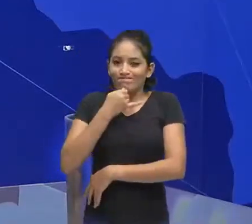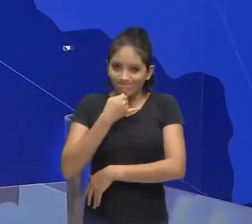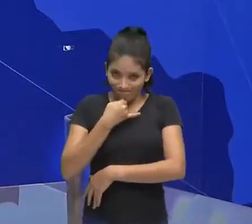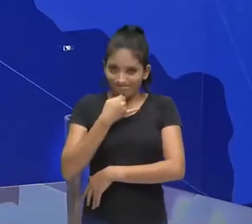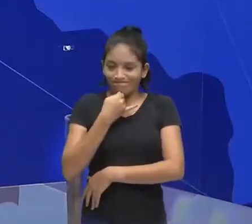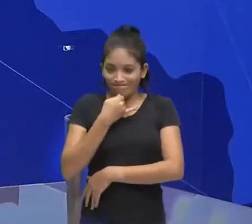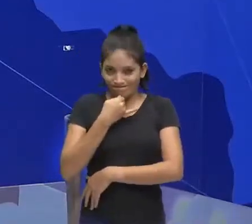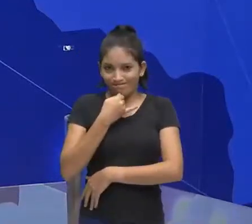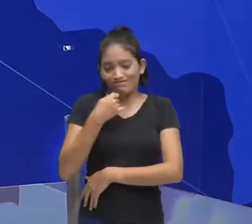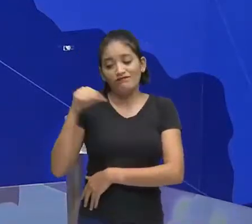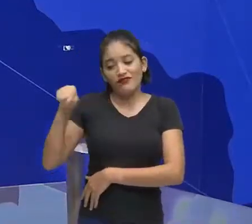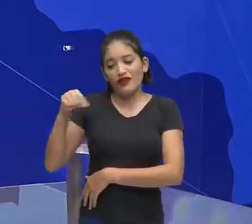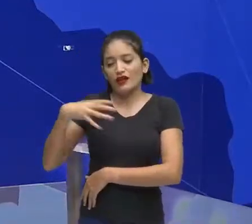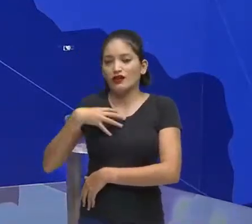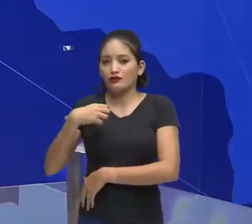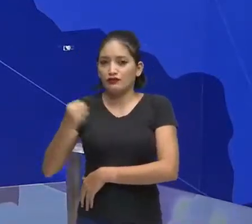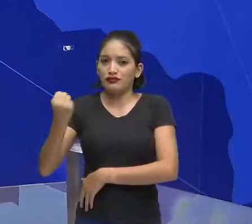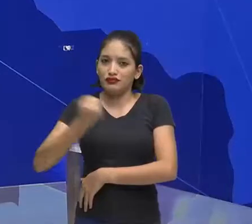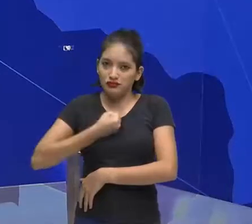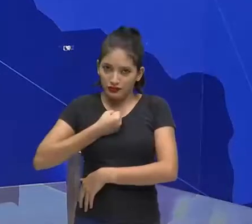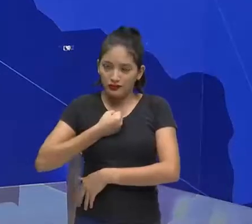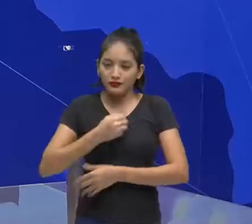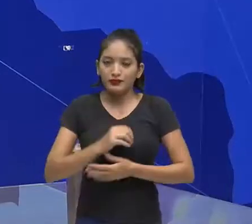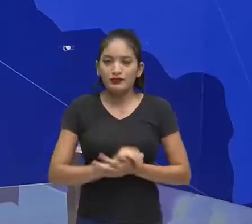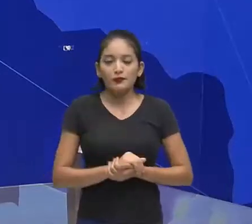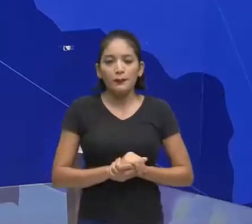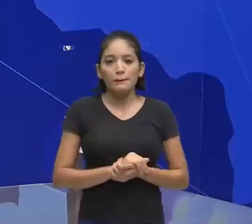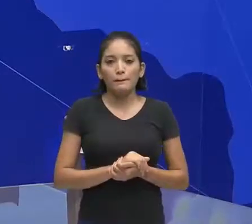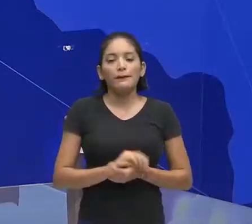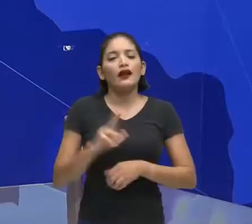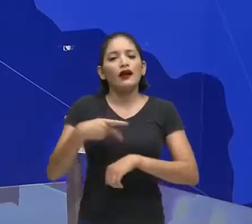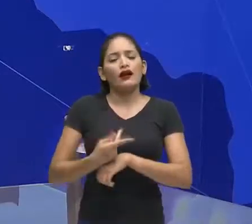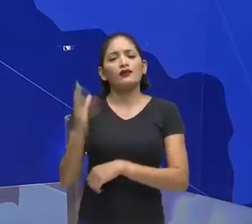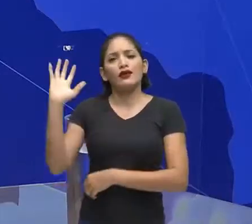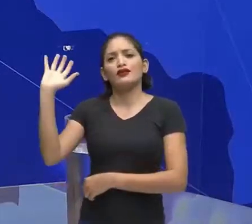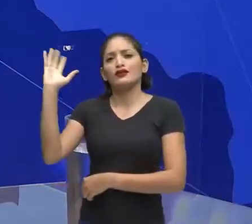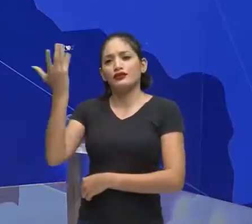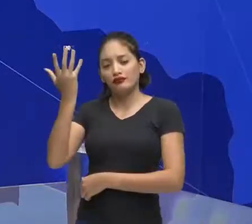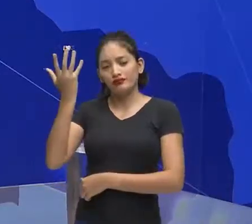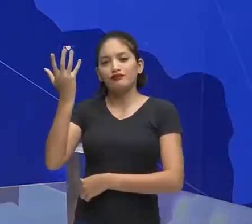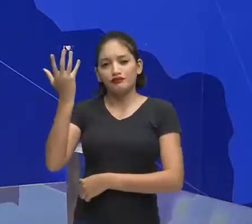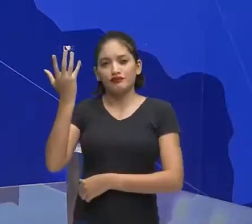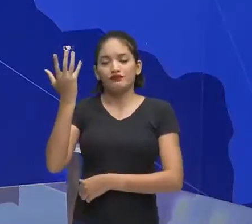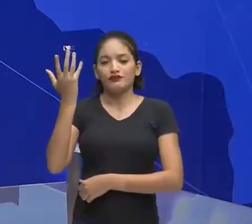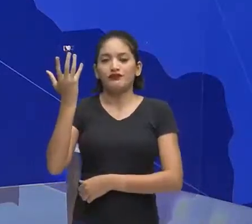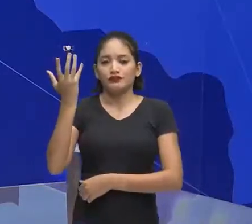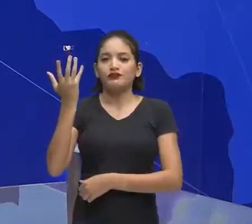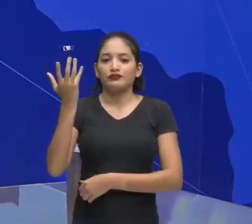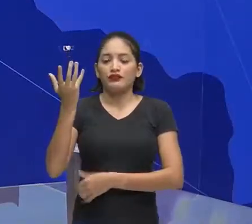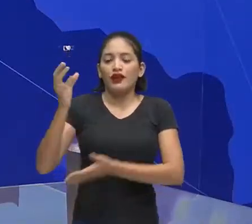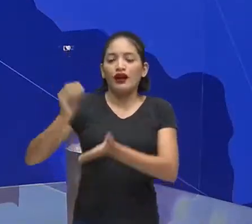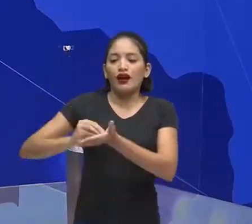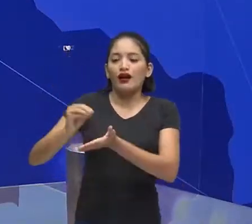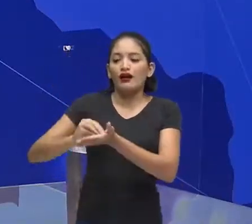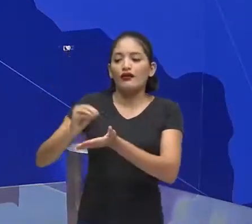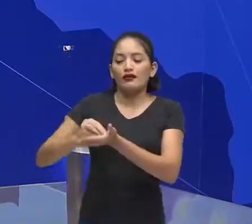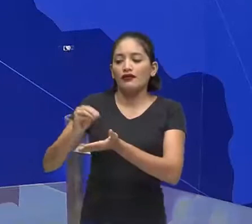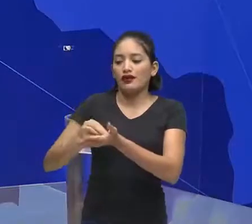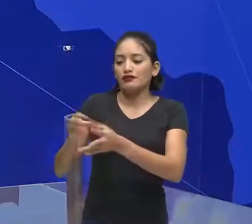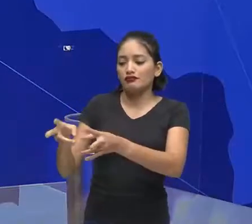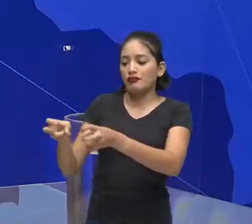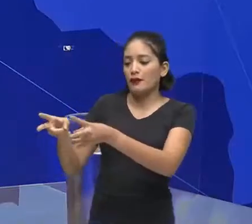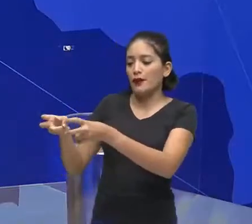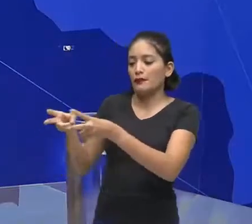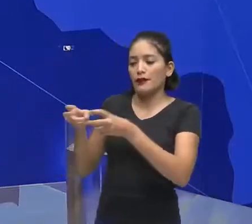a cometer suicídio, né? E aí depois que tudo isso aconteceu, essa falta de percepção, no dia